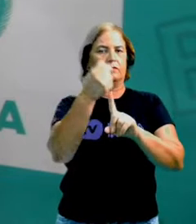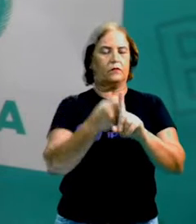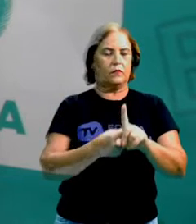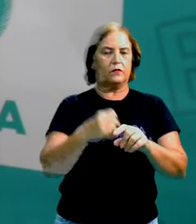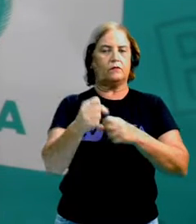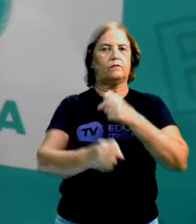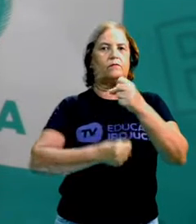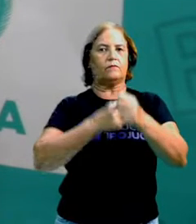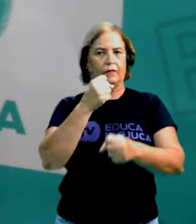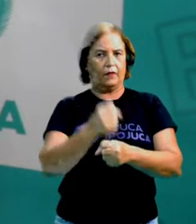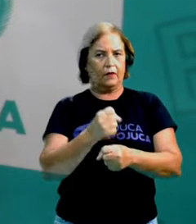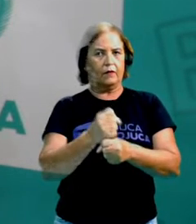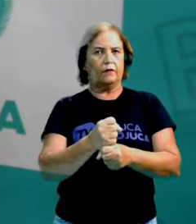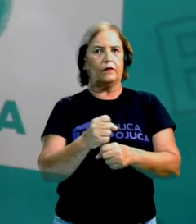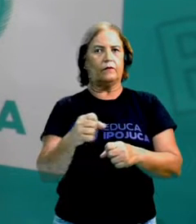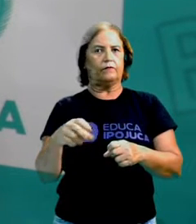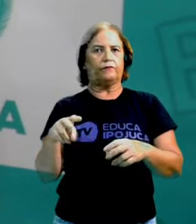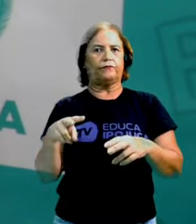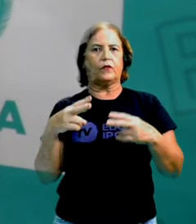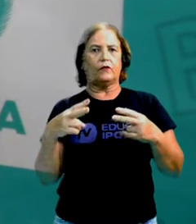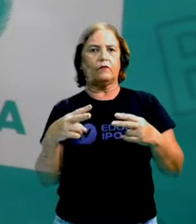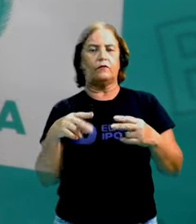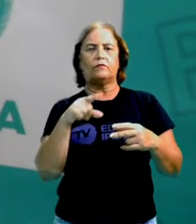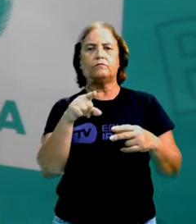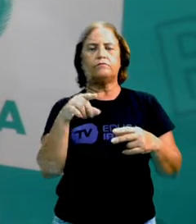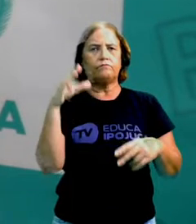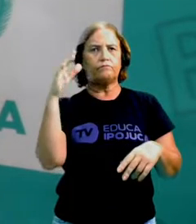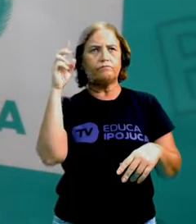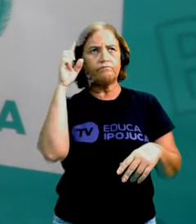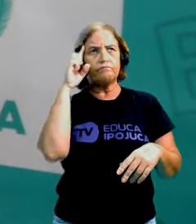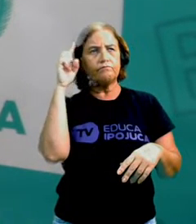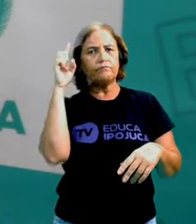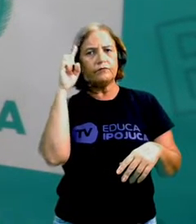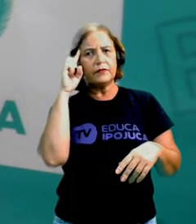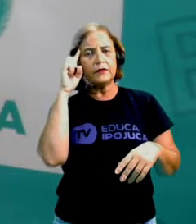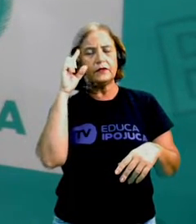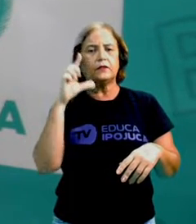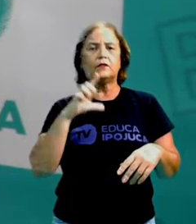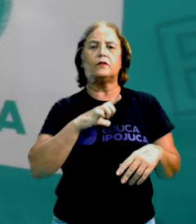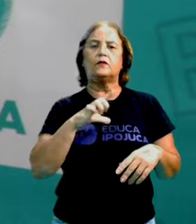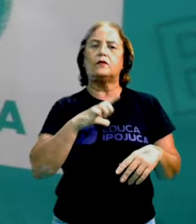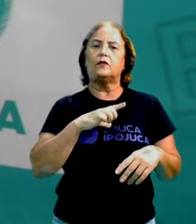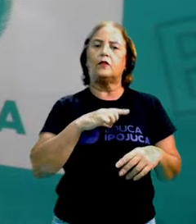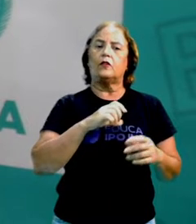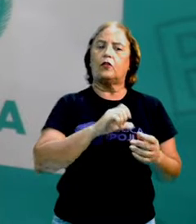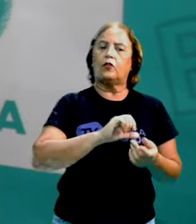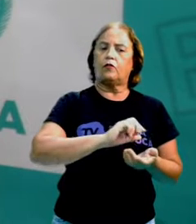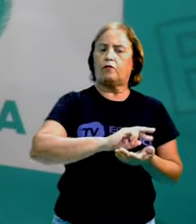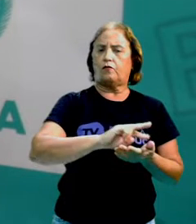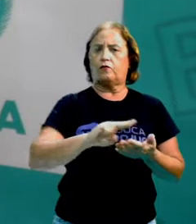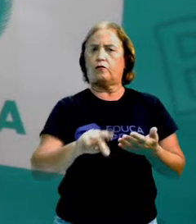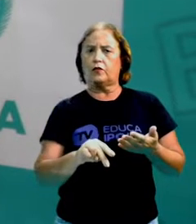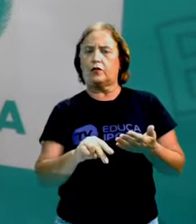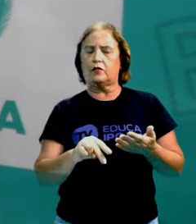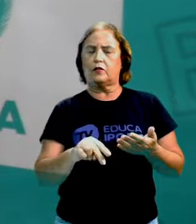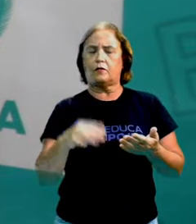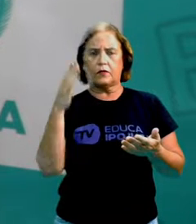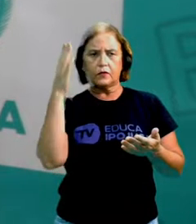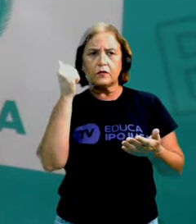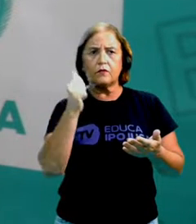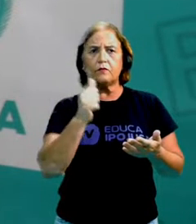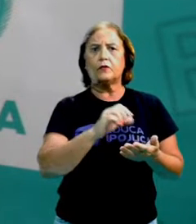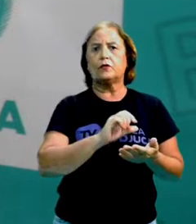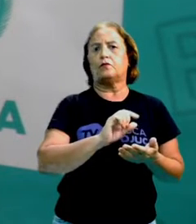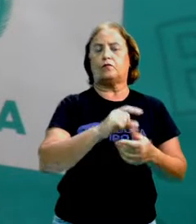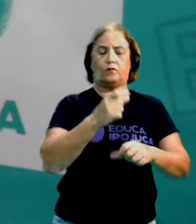e observem aqui mas você Já pensaram que existe formas de medir o tempo